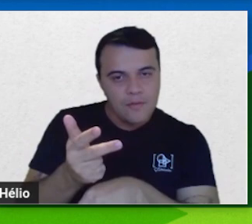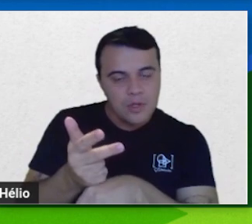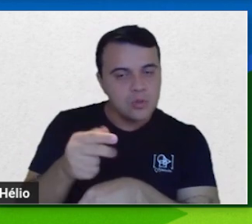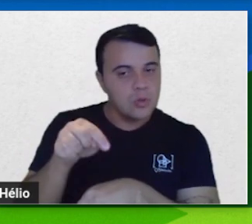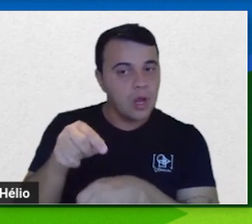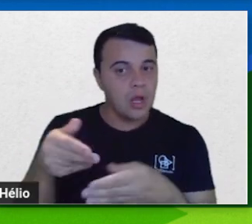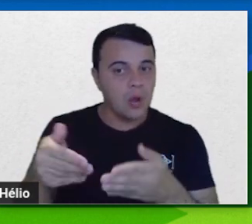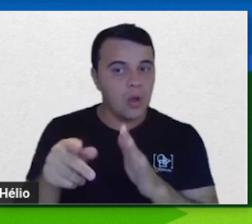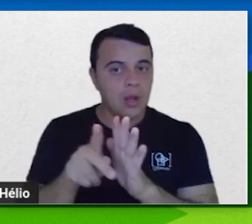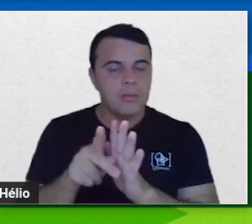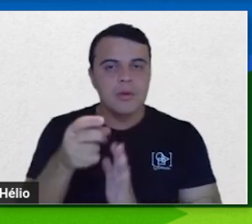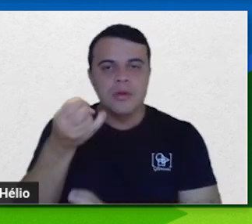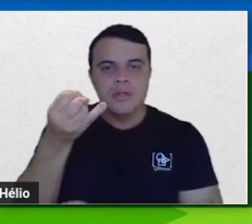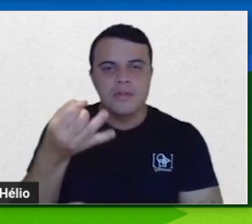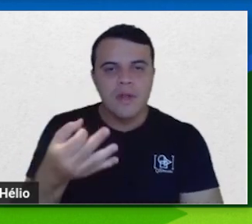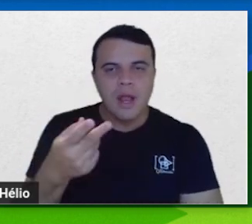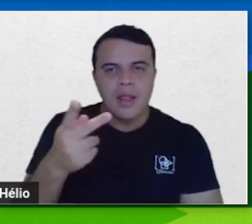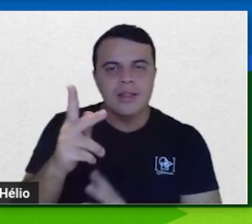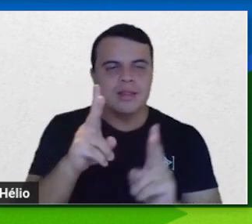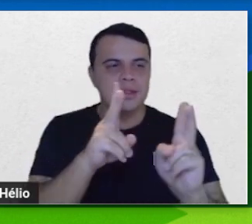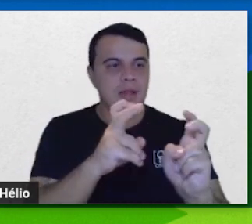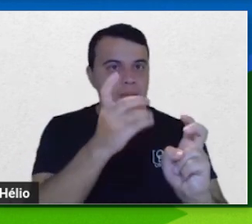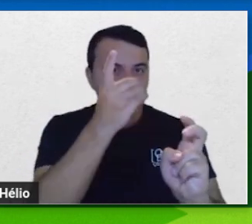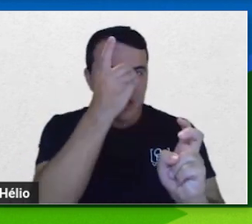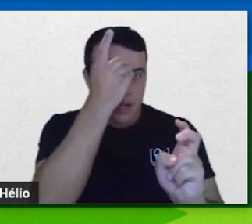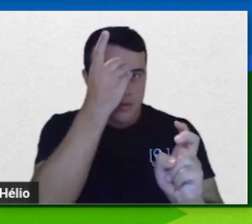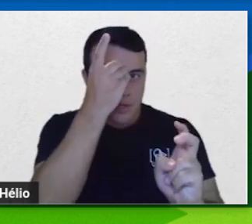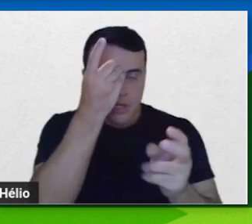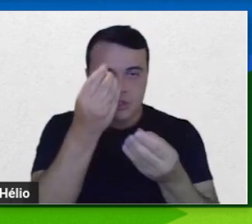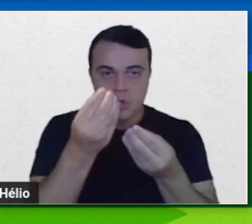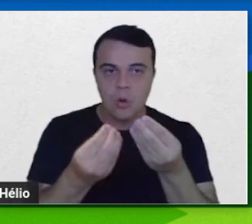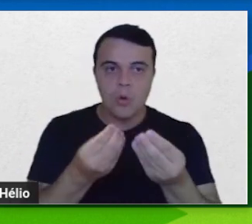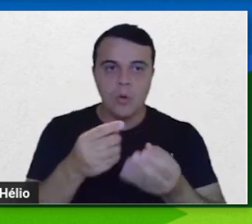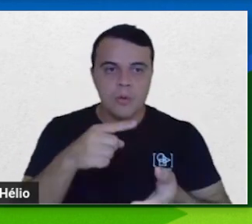é falar sobre criatividade. Como que a gente pode